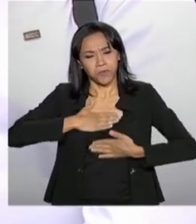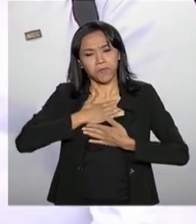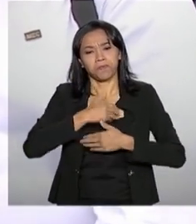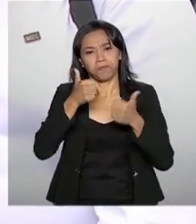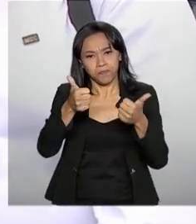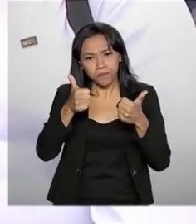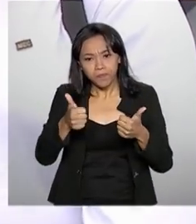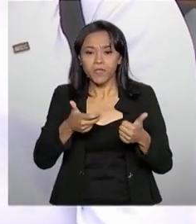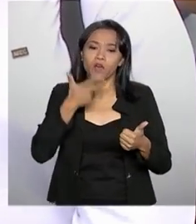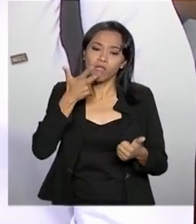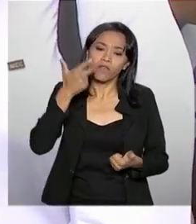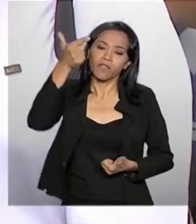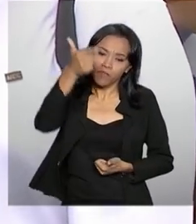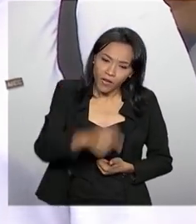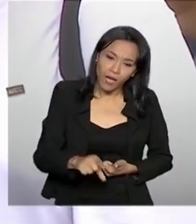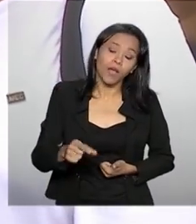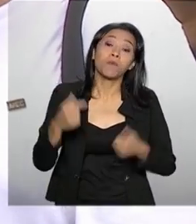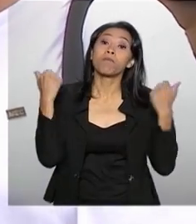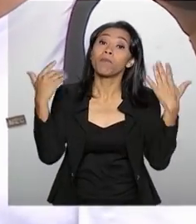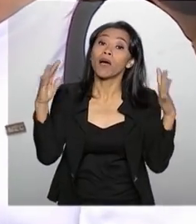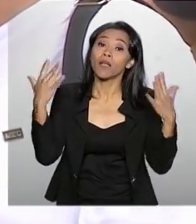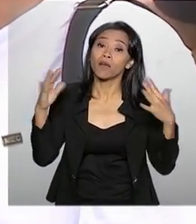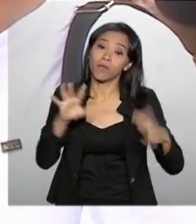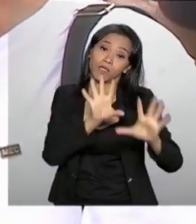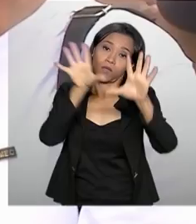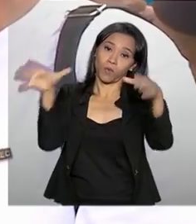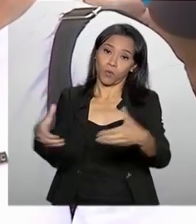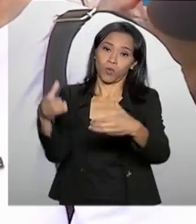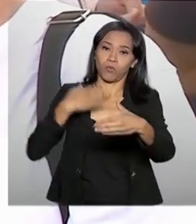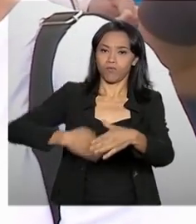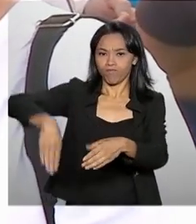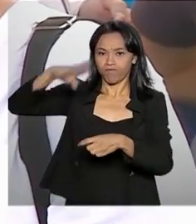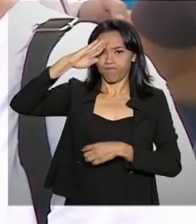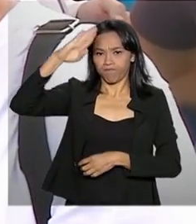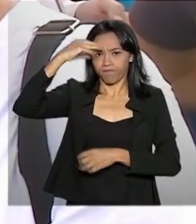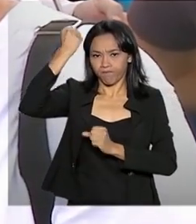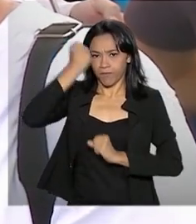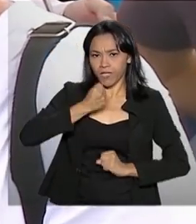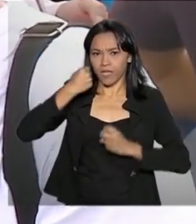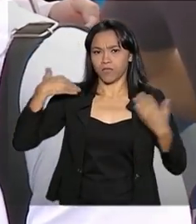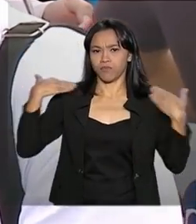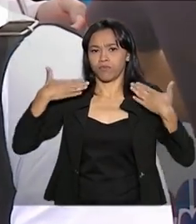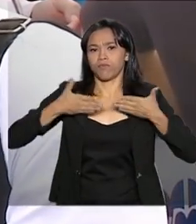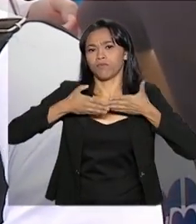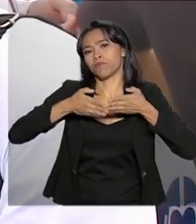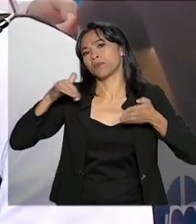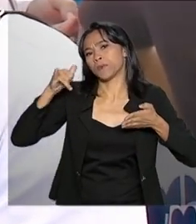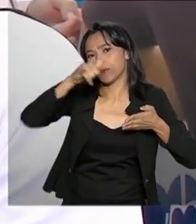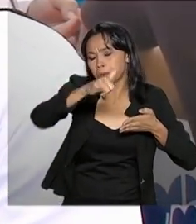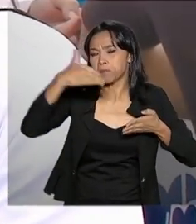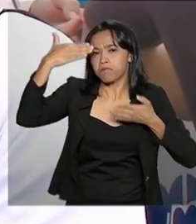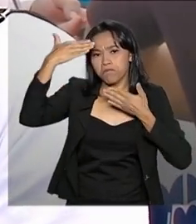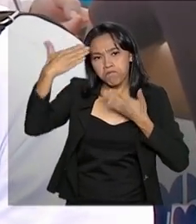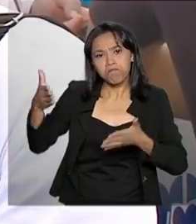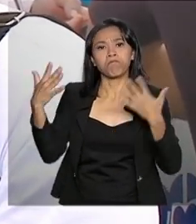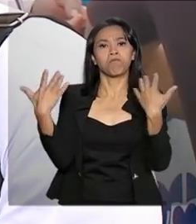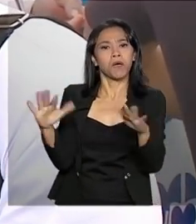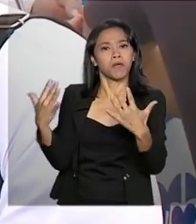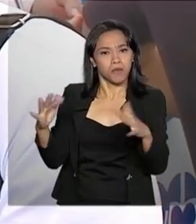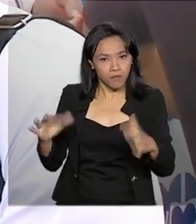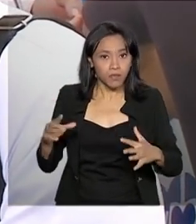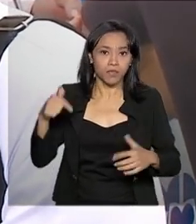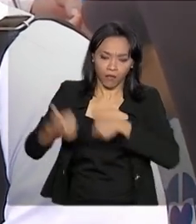quero reiterar de novo os meus parabéns às Forças Armadas, ao Exército, à Marinha Aeronáutica, sobretudo ao Exército, que